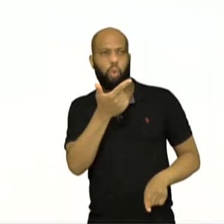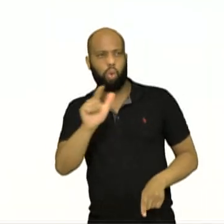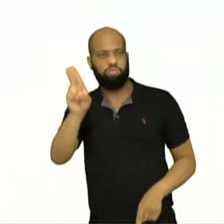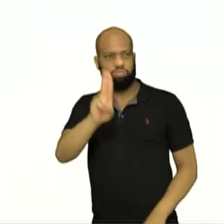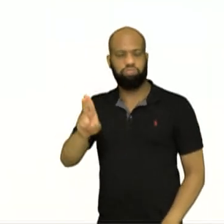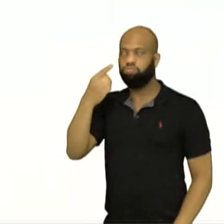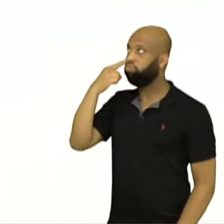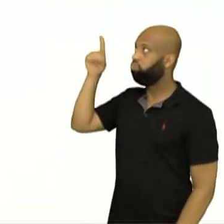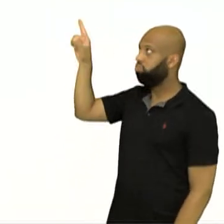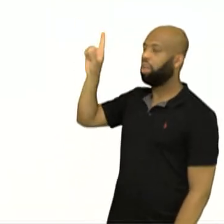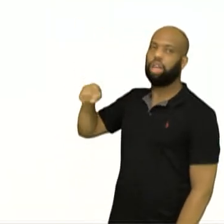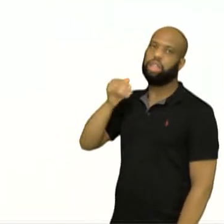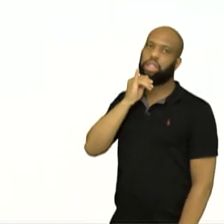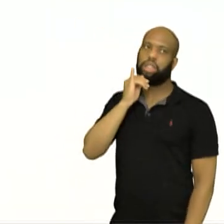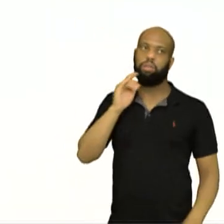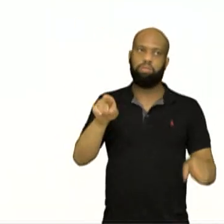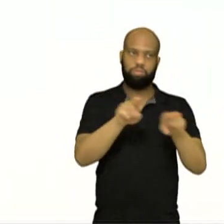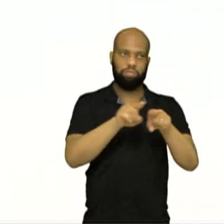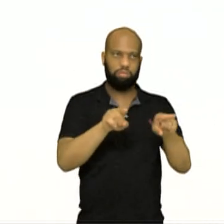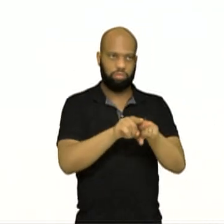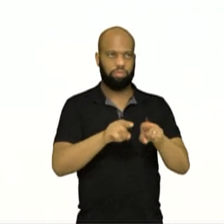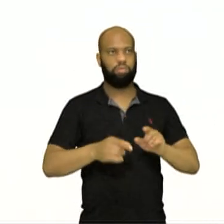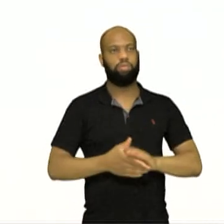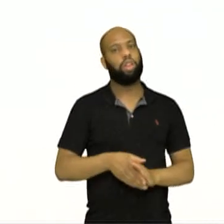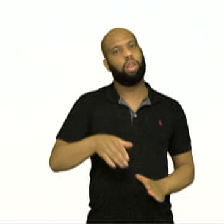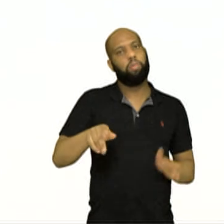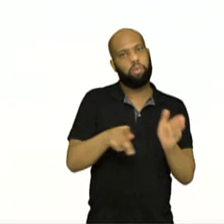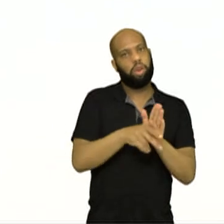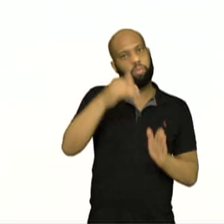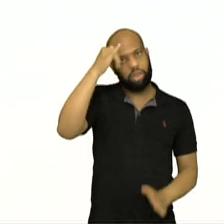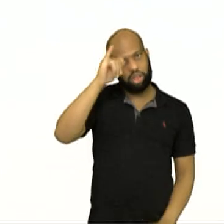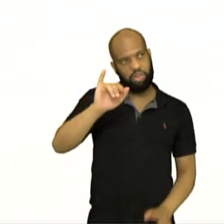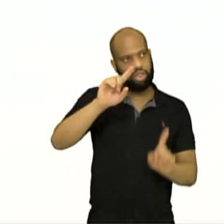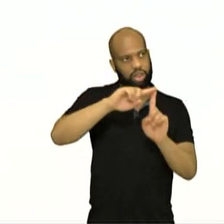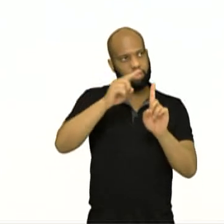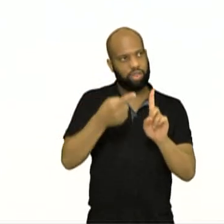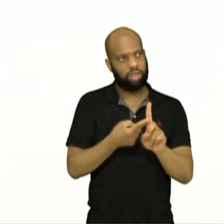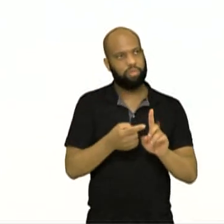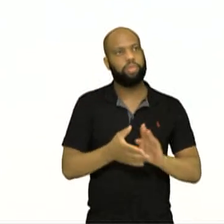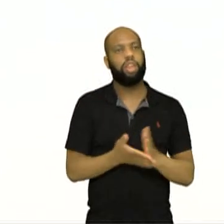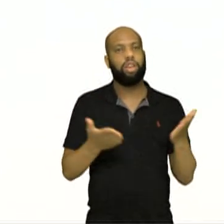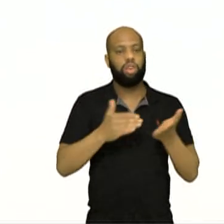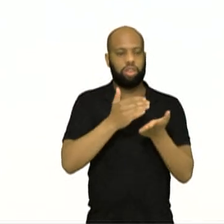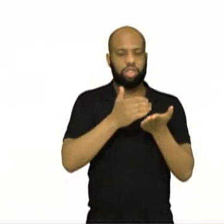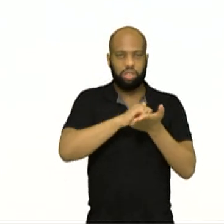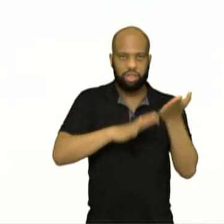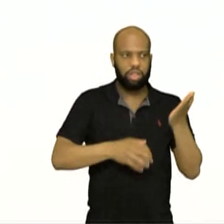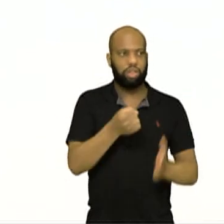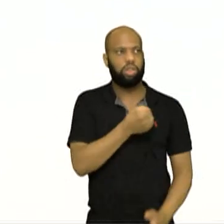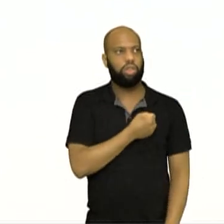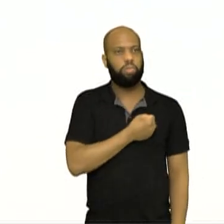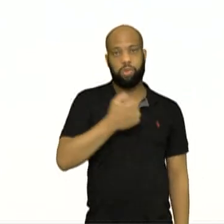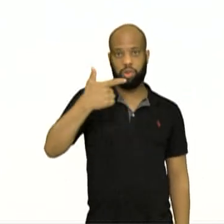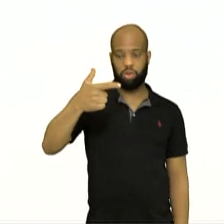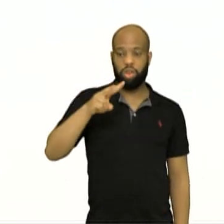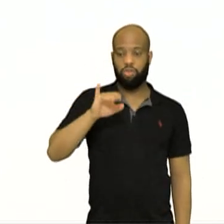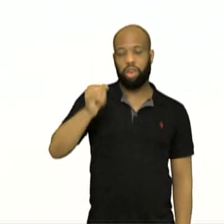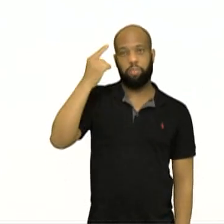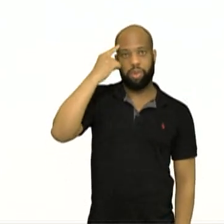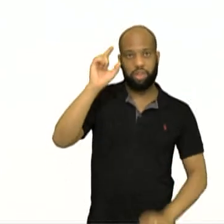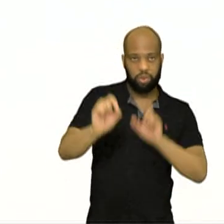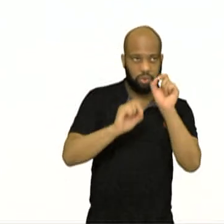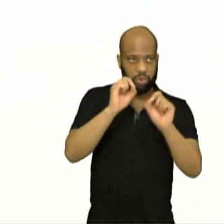o diafragma, né, como outros métodos também de opção para ela. Atividade 2, então. Agora vamos pensar o